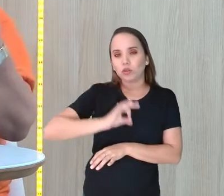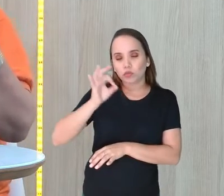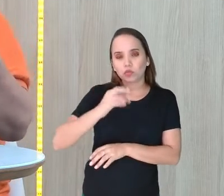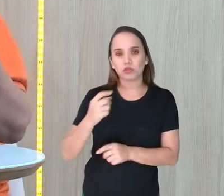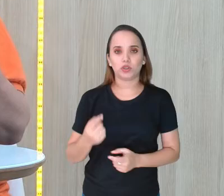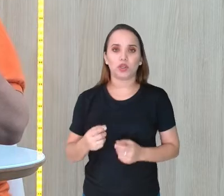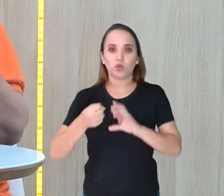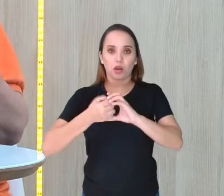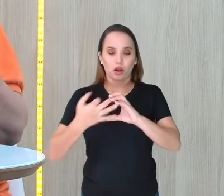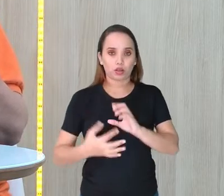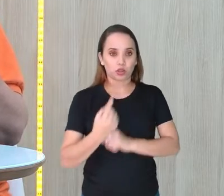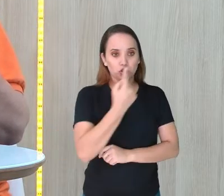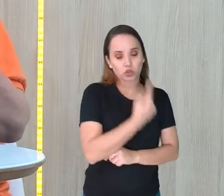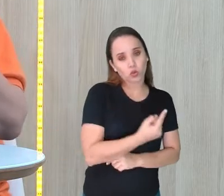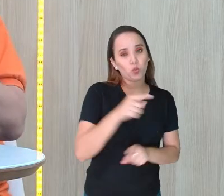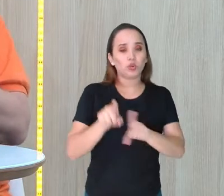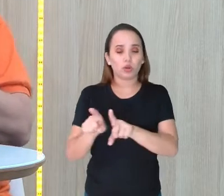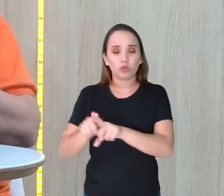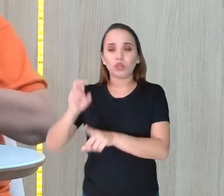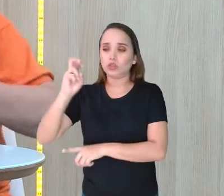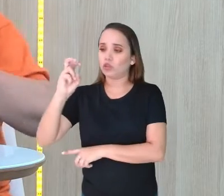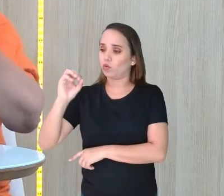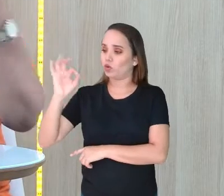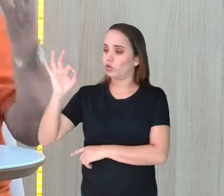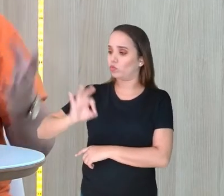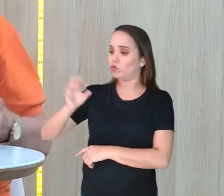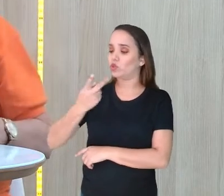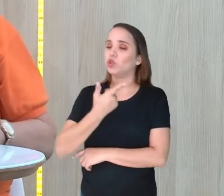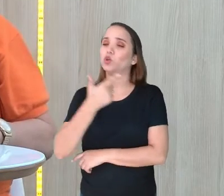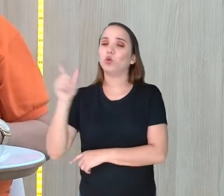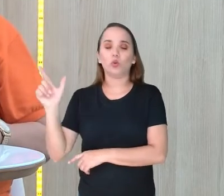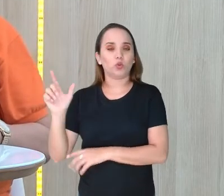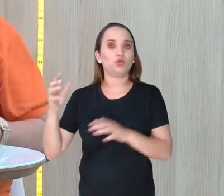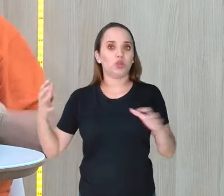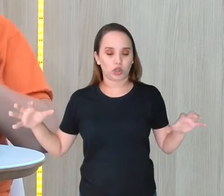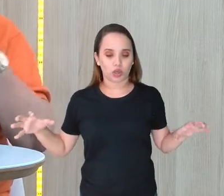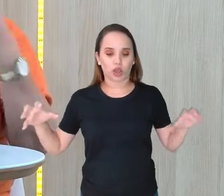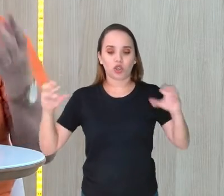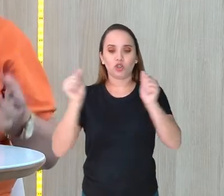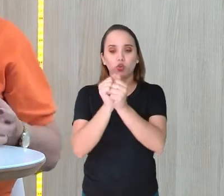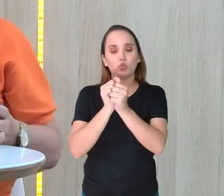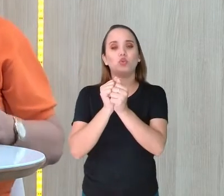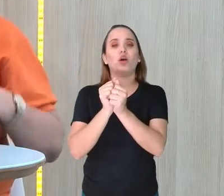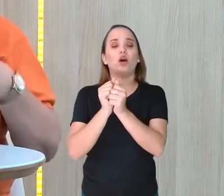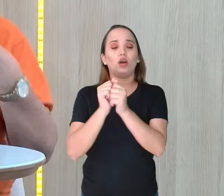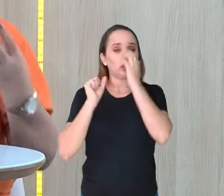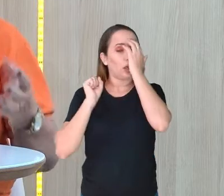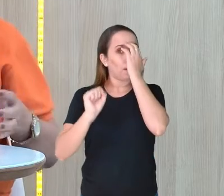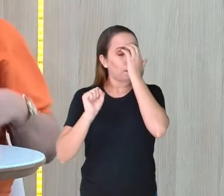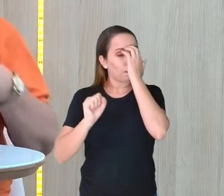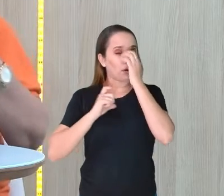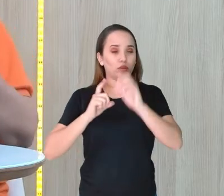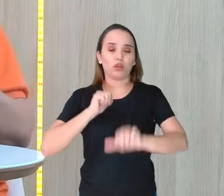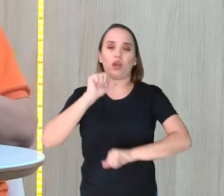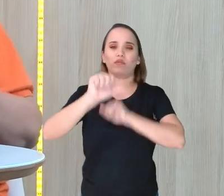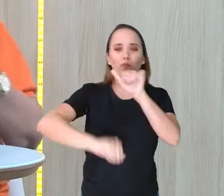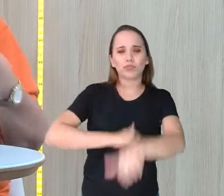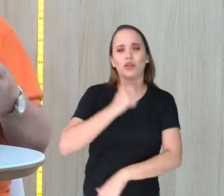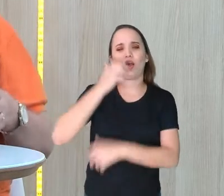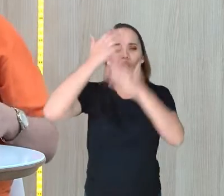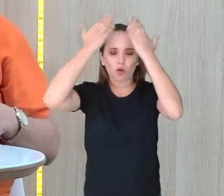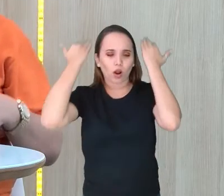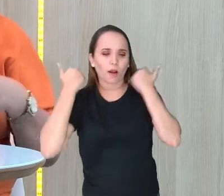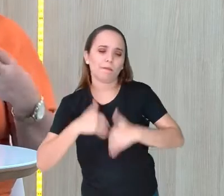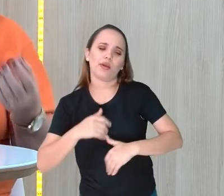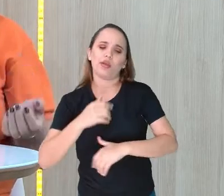e 50% de outro. E aí essa junção vai dar novas formas, novas cor de cabelo, cor dos olhos, cor